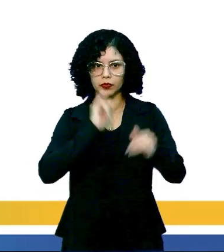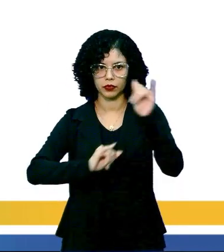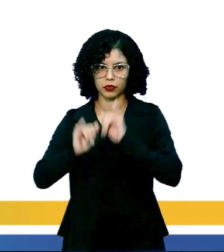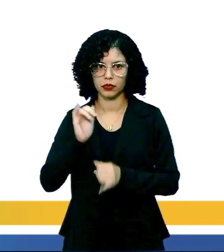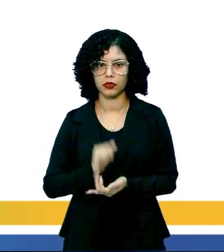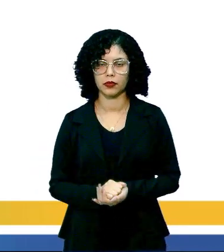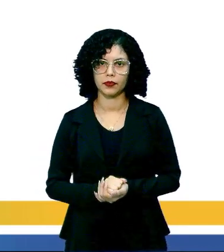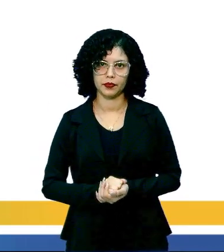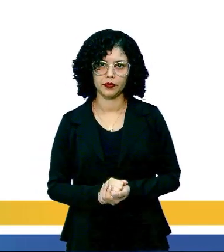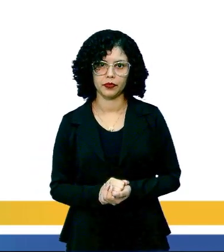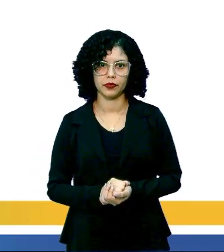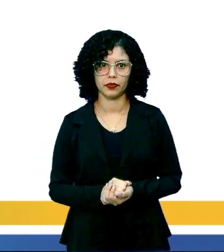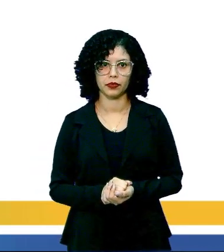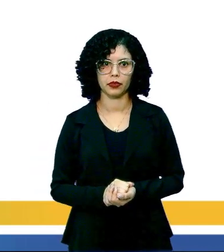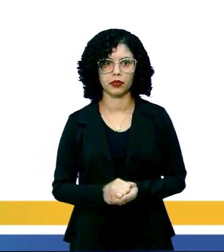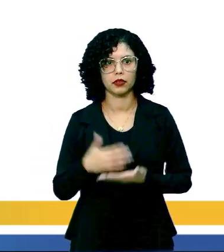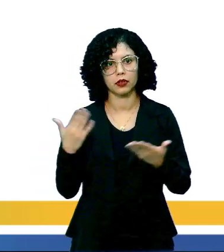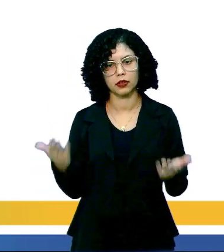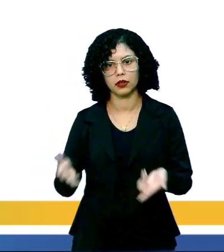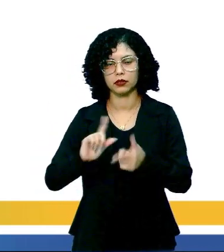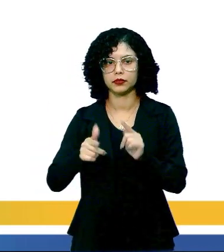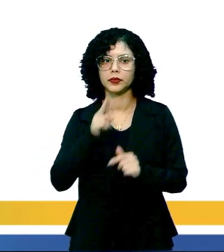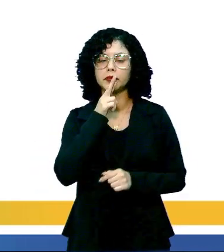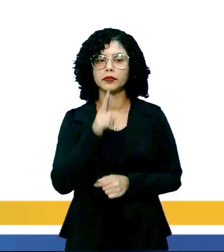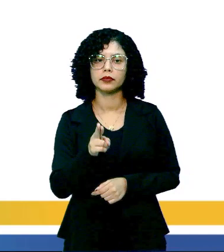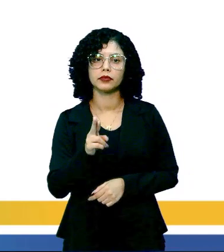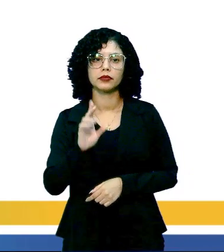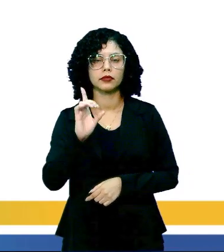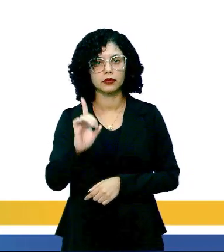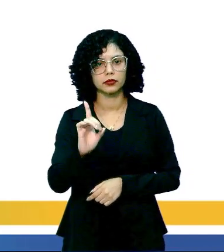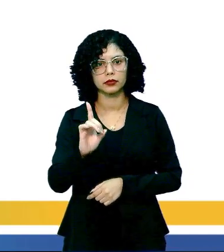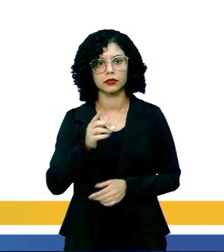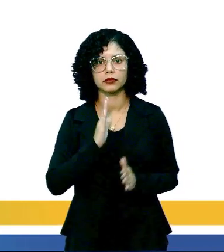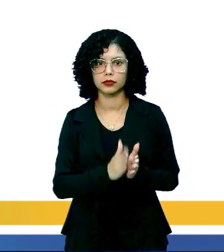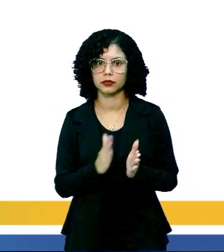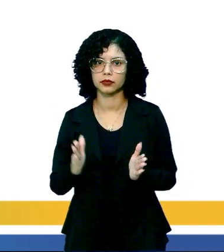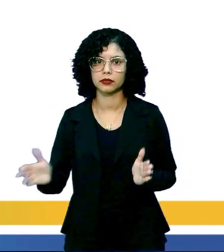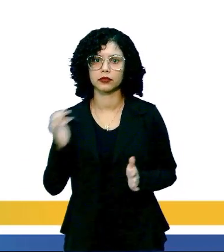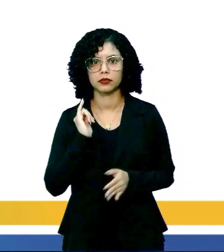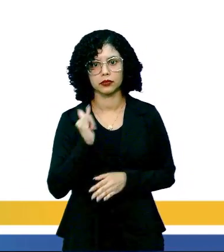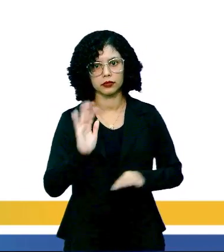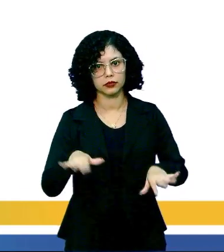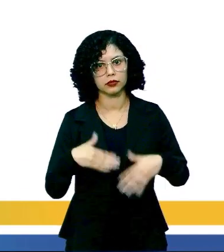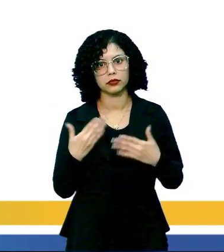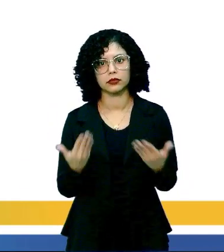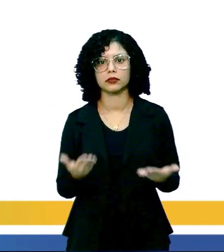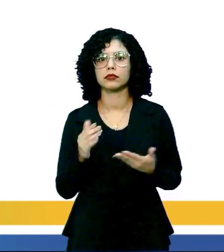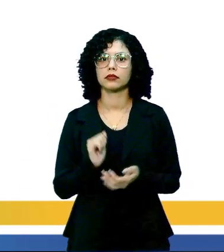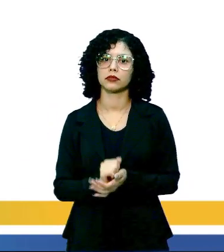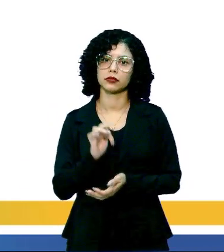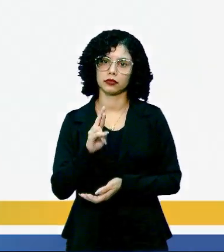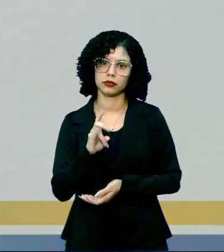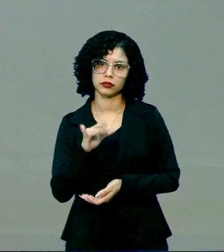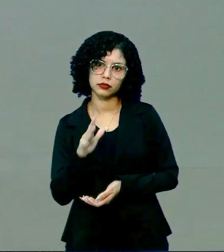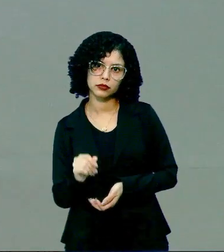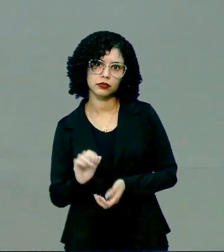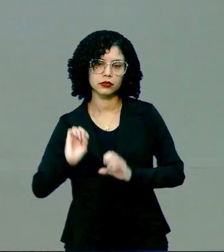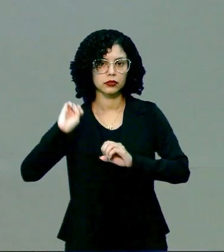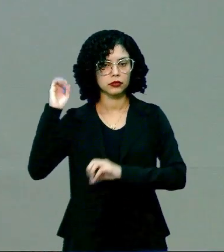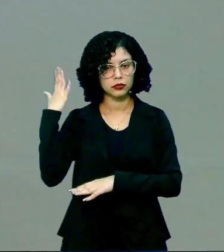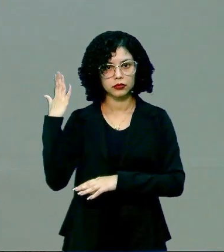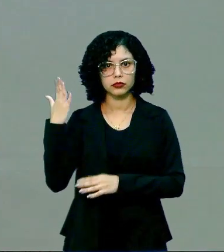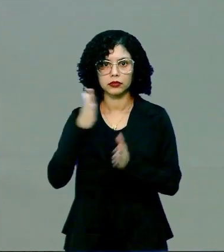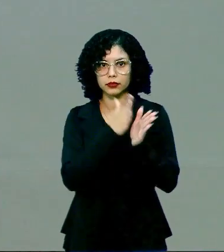predominam informações redundantes. E a nossa resposta aqui é uma sequenciação narrativa, tá? Então,